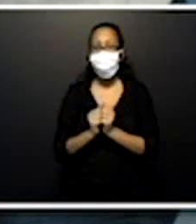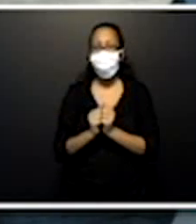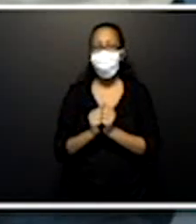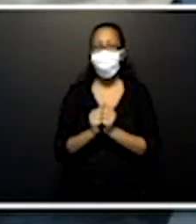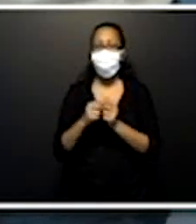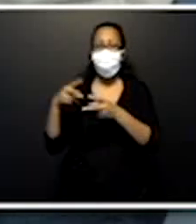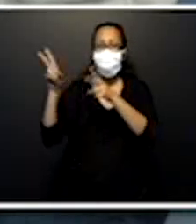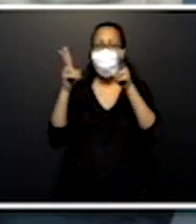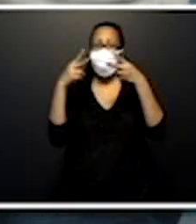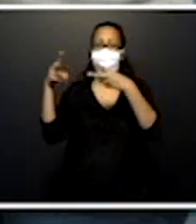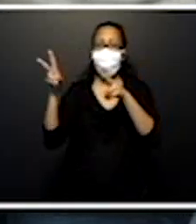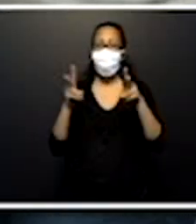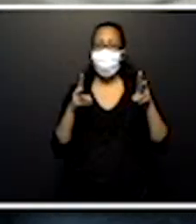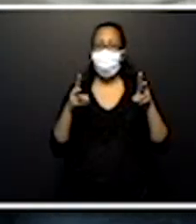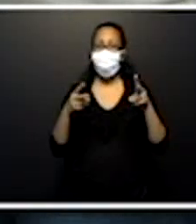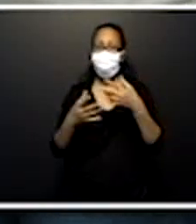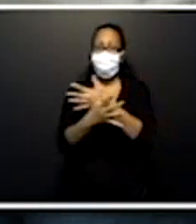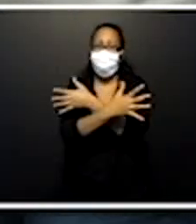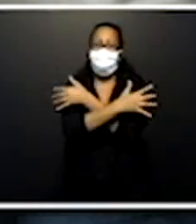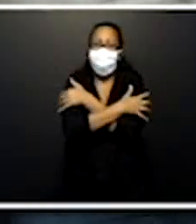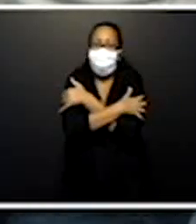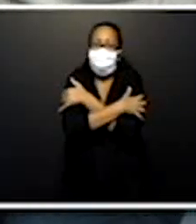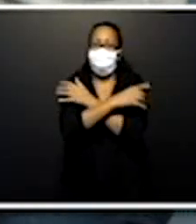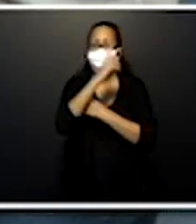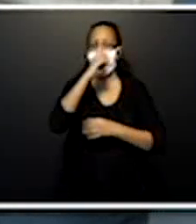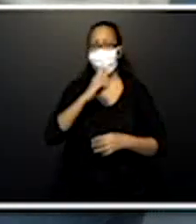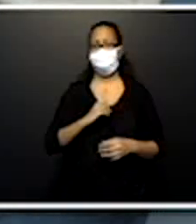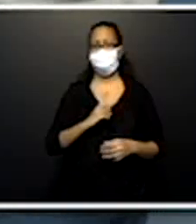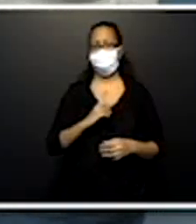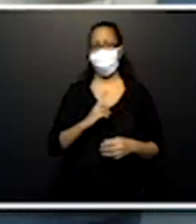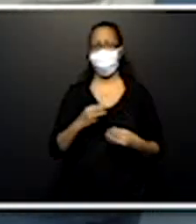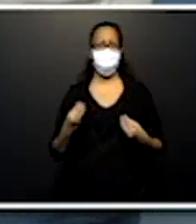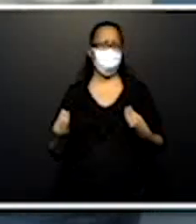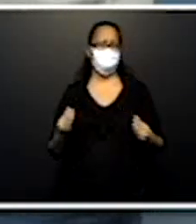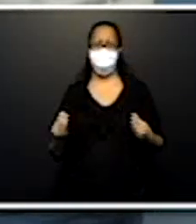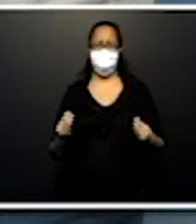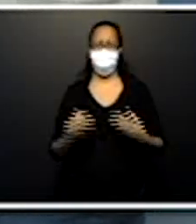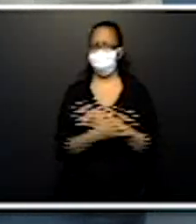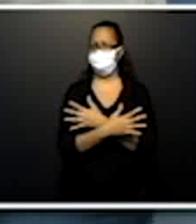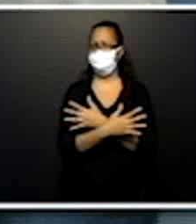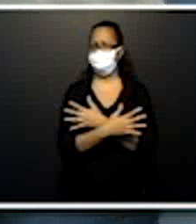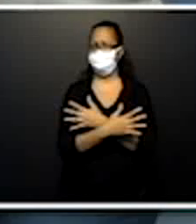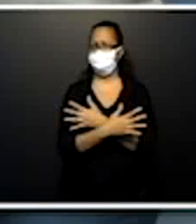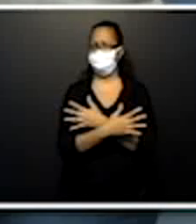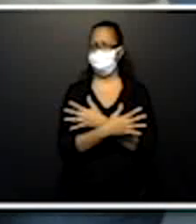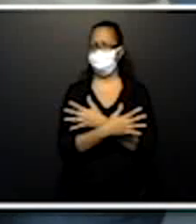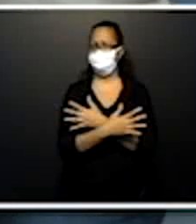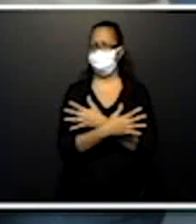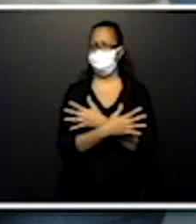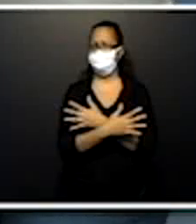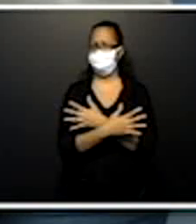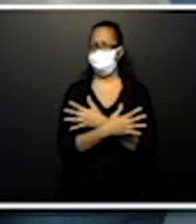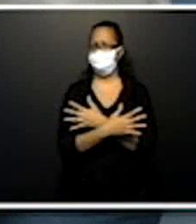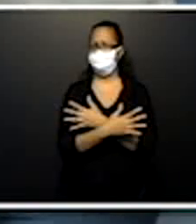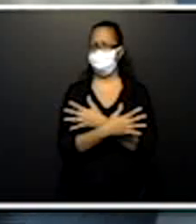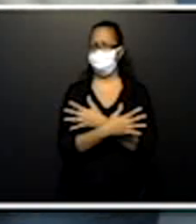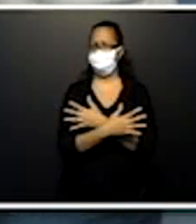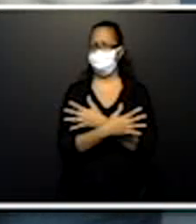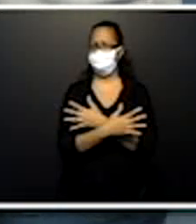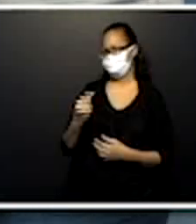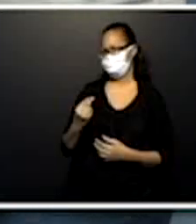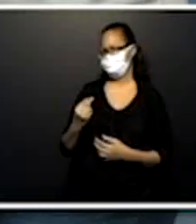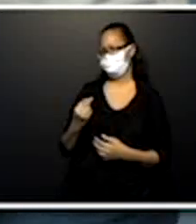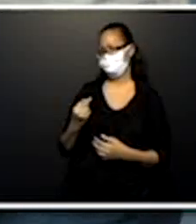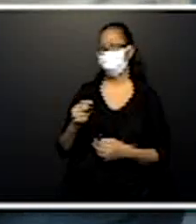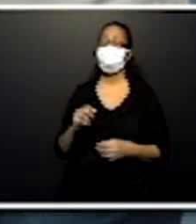um grande abraço amarelo. Professora? Como assim abraço amarelo? Dá para um abraço ser amarelo? Não, não é o um